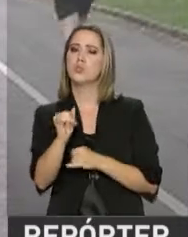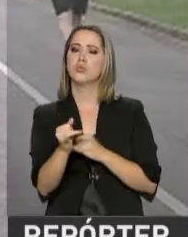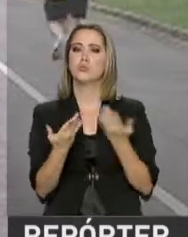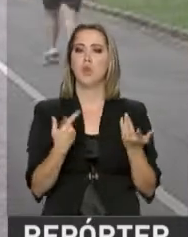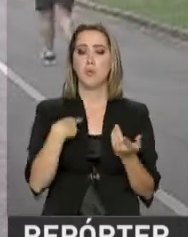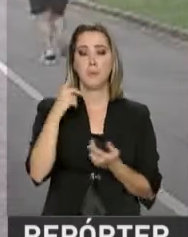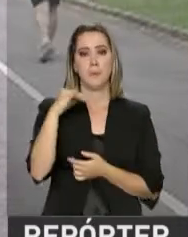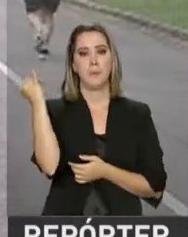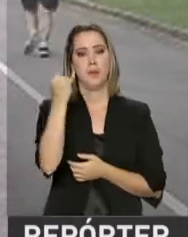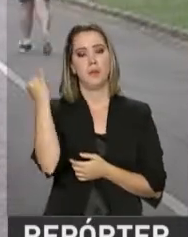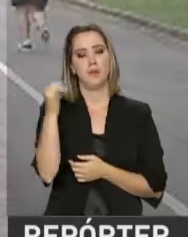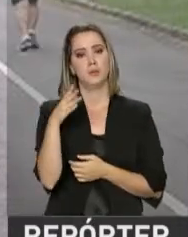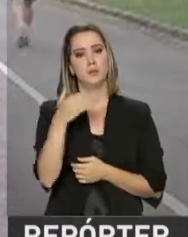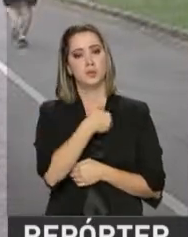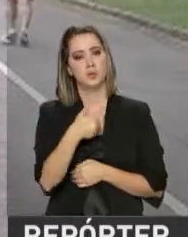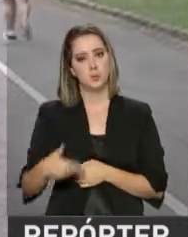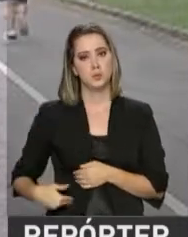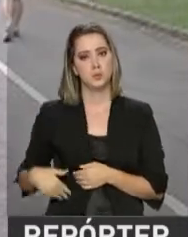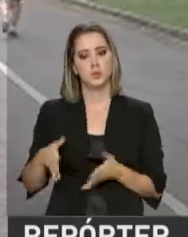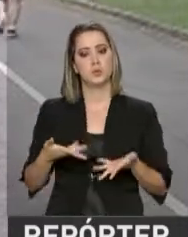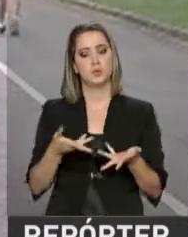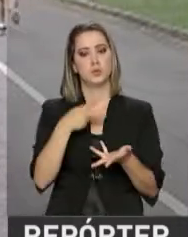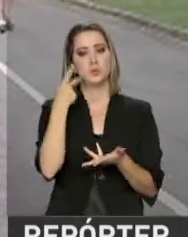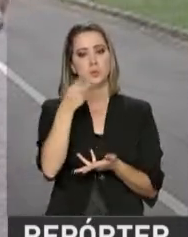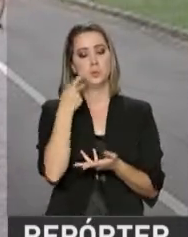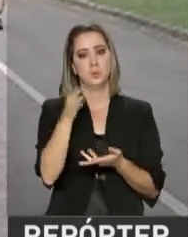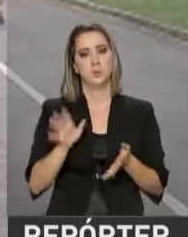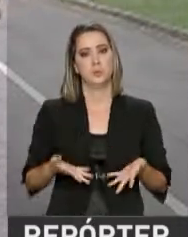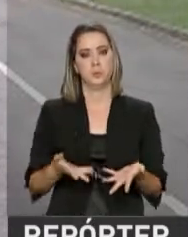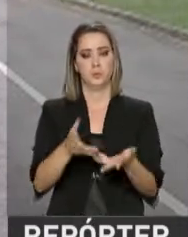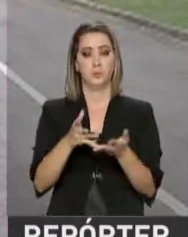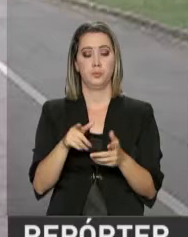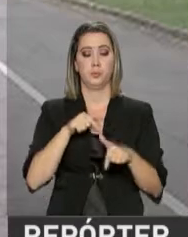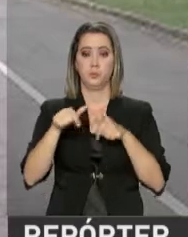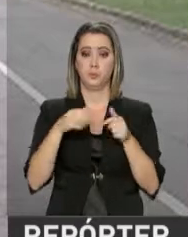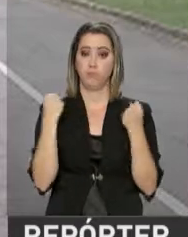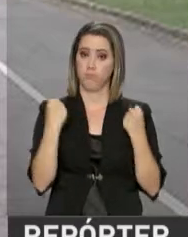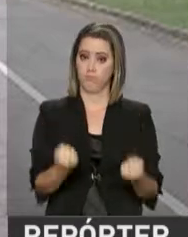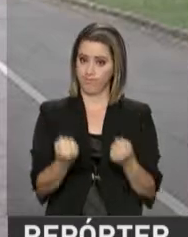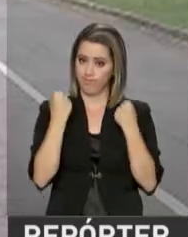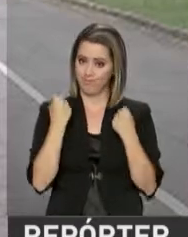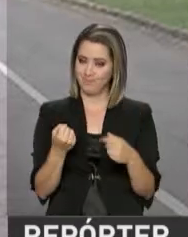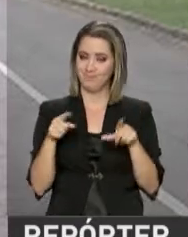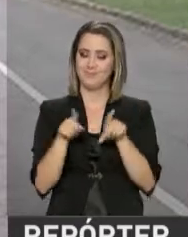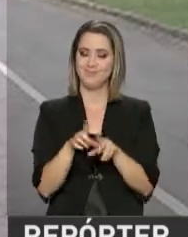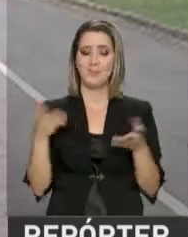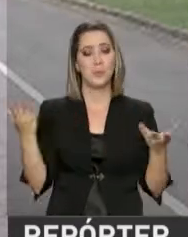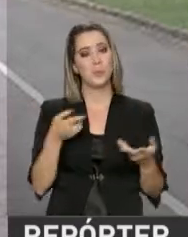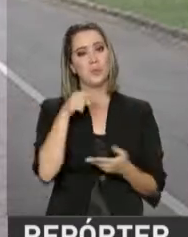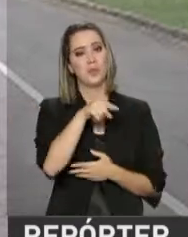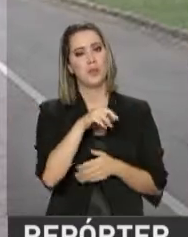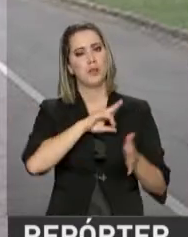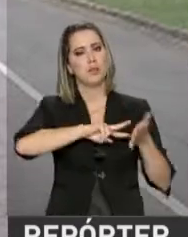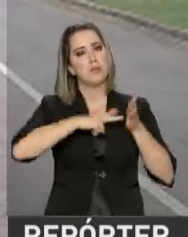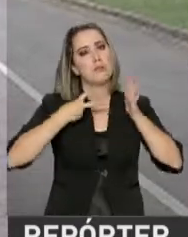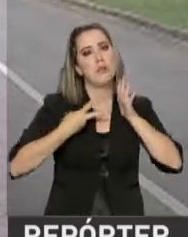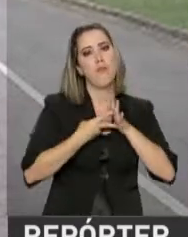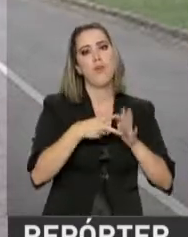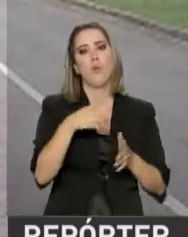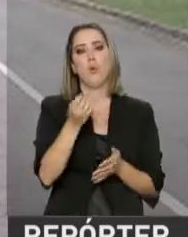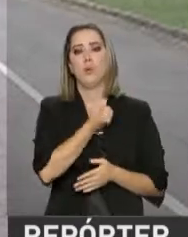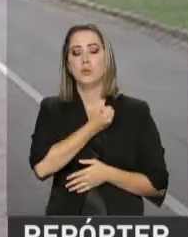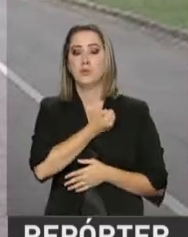poder público desenvolver políticas de incentivo à atividade física. E um levantamento feito pelo IBGE traduziu em números